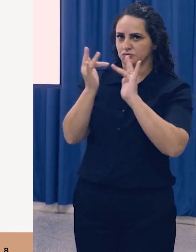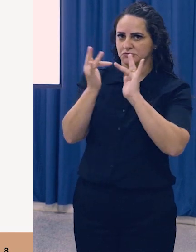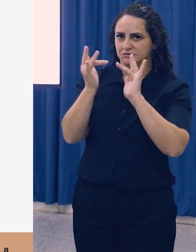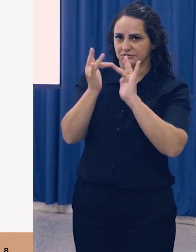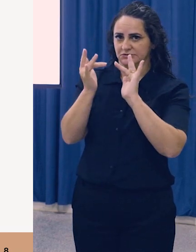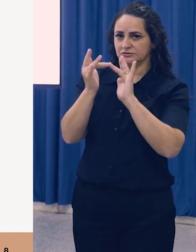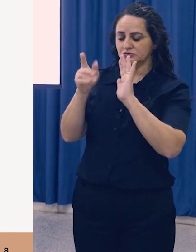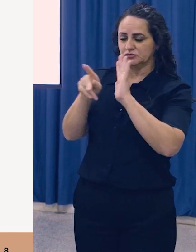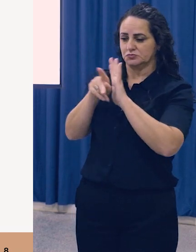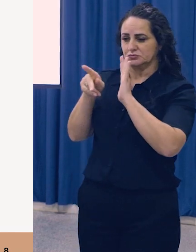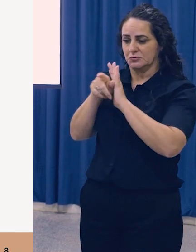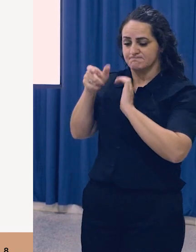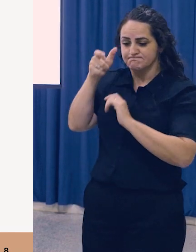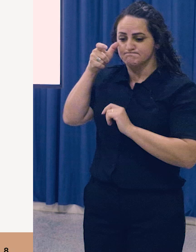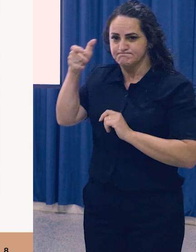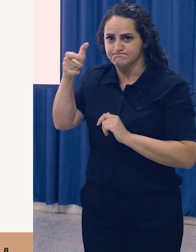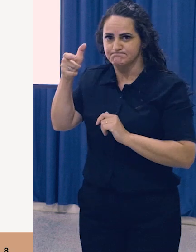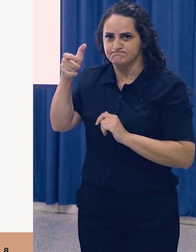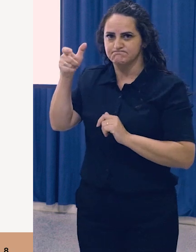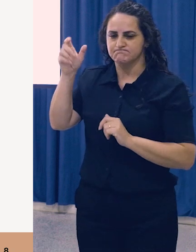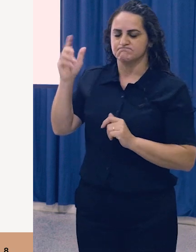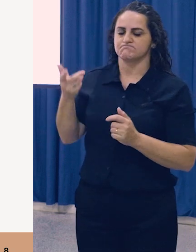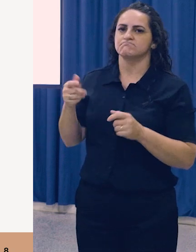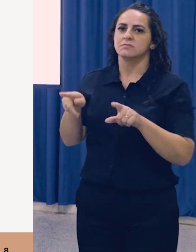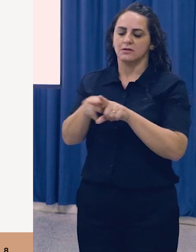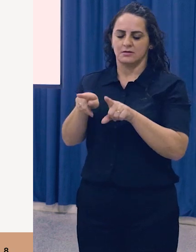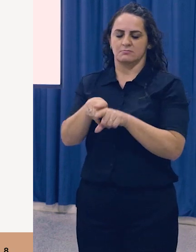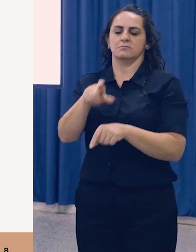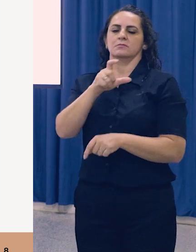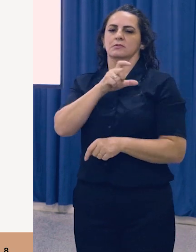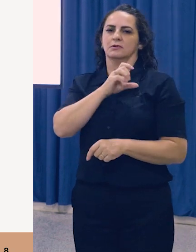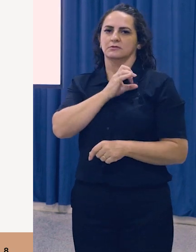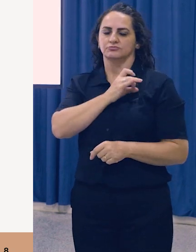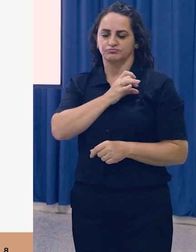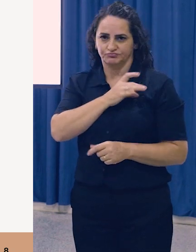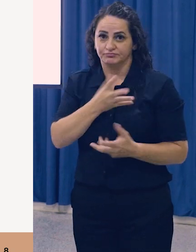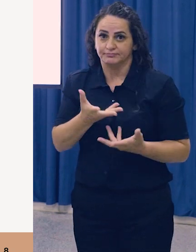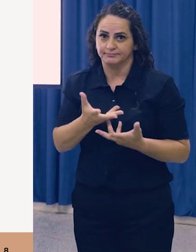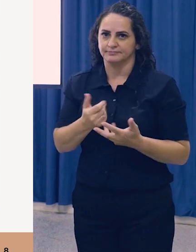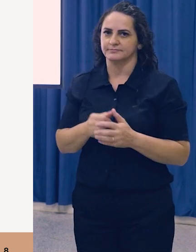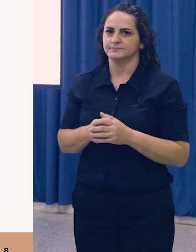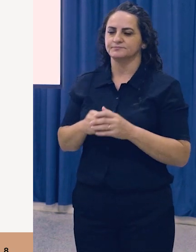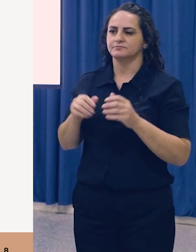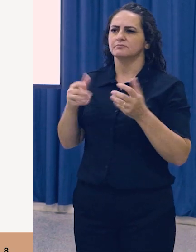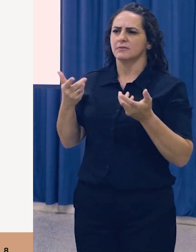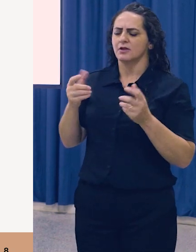diabo. E também é de terror, né? As taglines seguem: somos todos